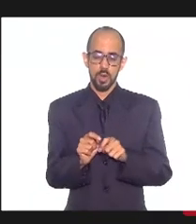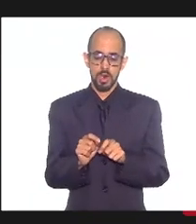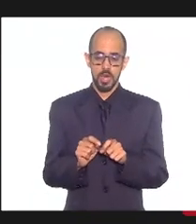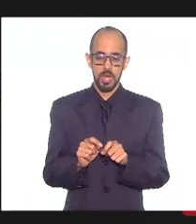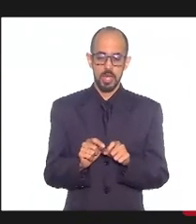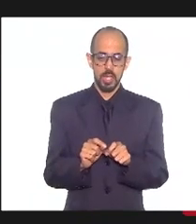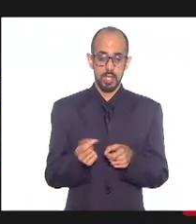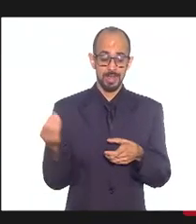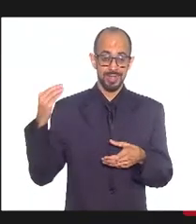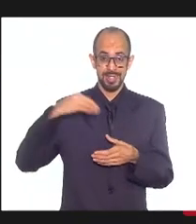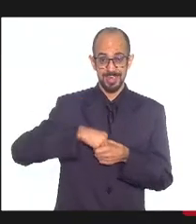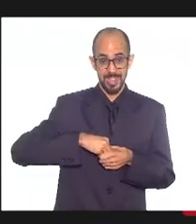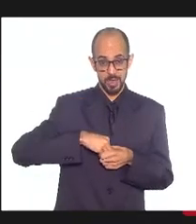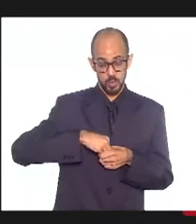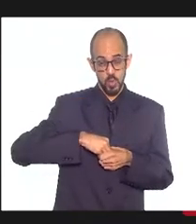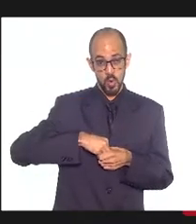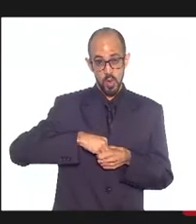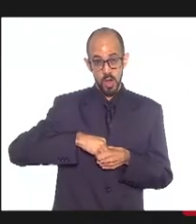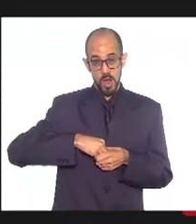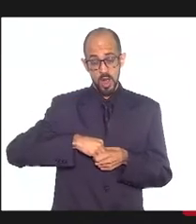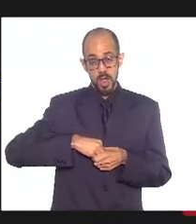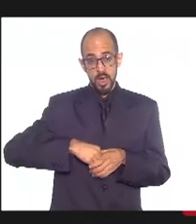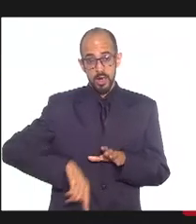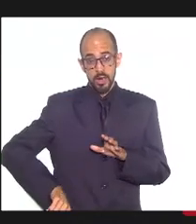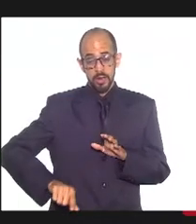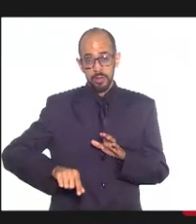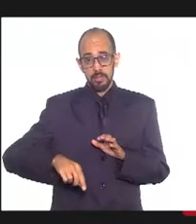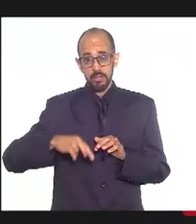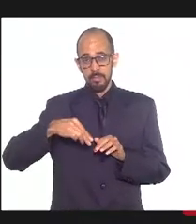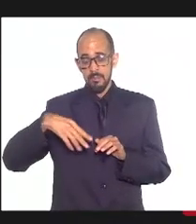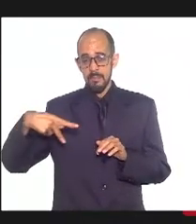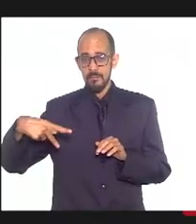dessa medida provisória, e acredito até que o próprio IBP é contra,